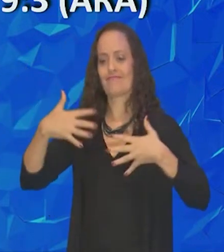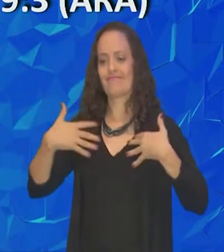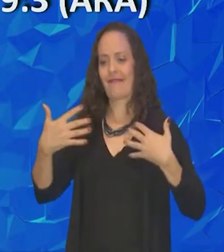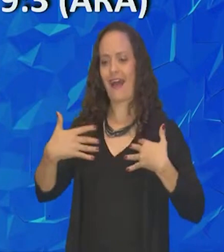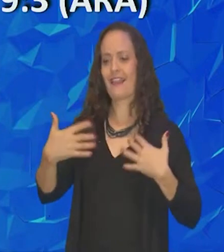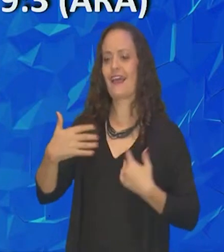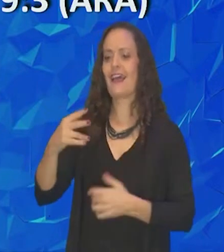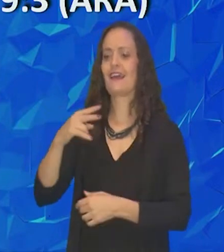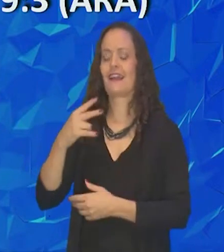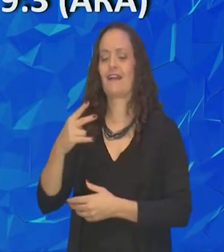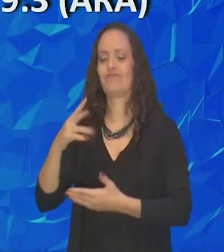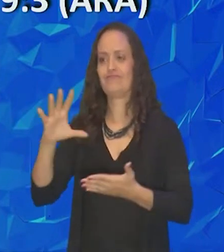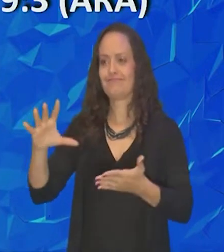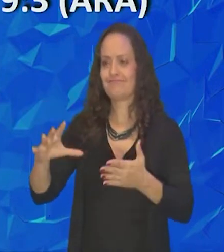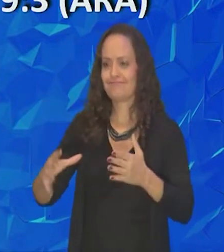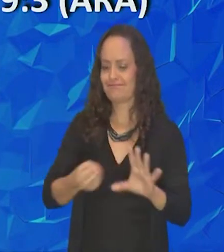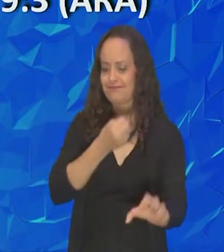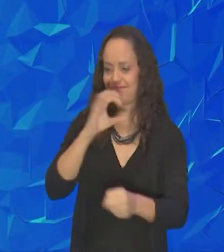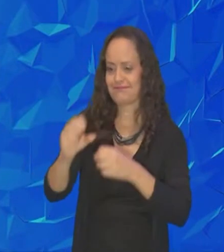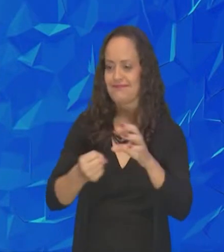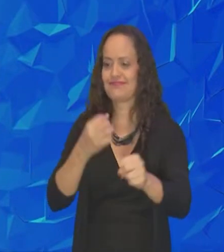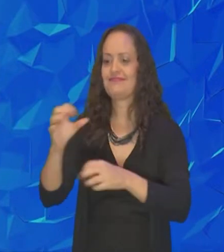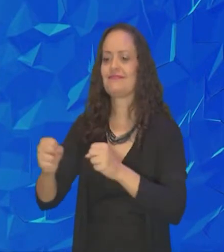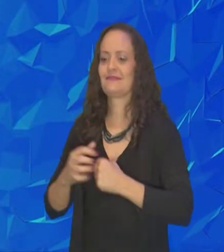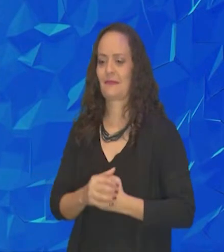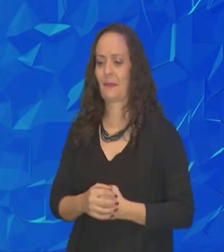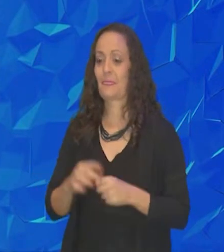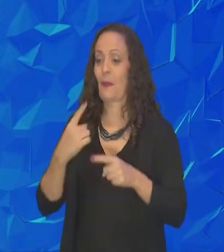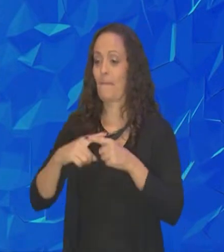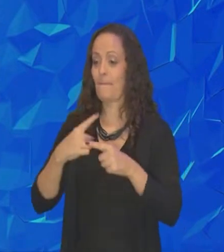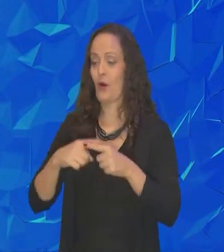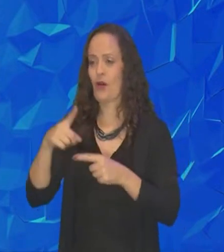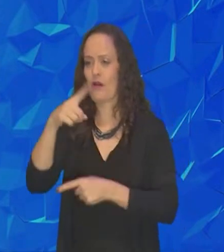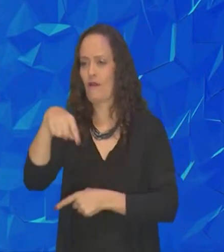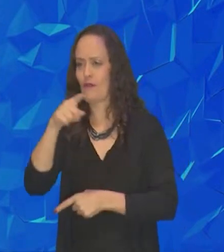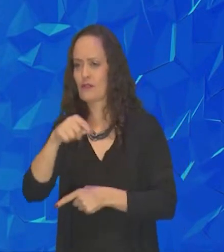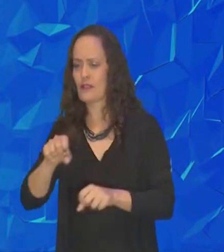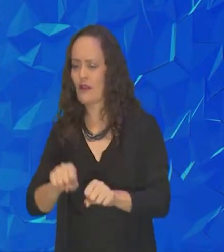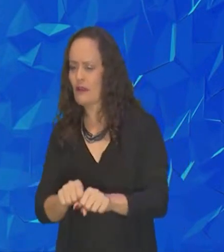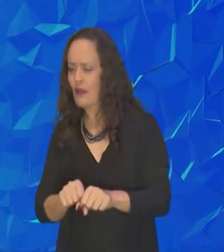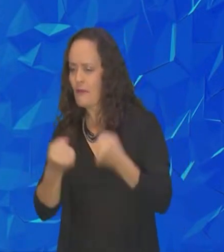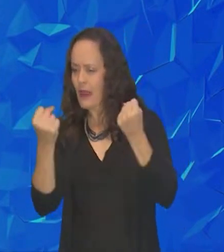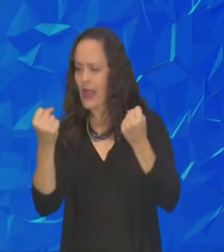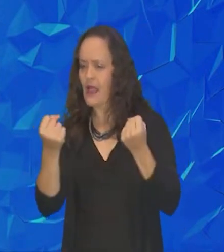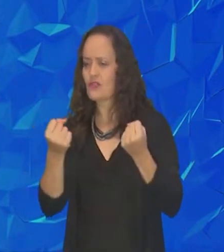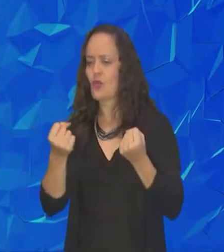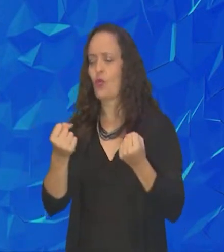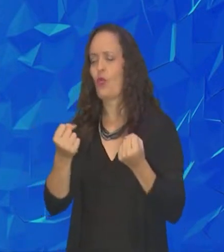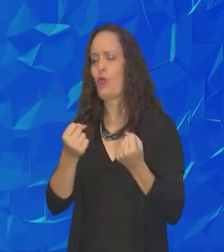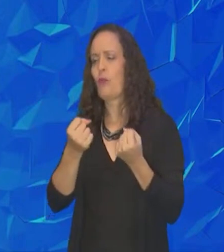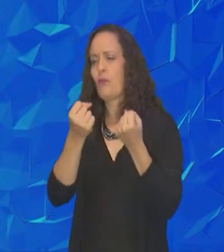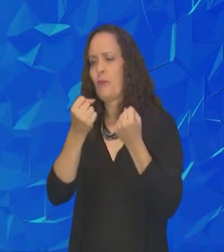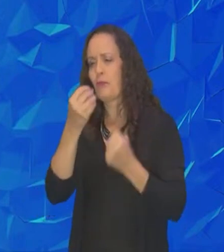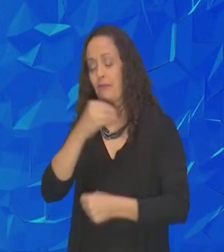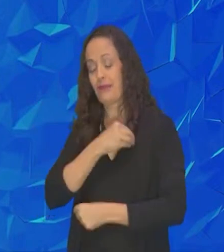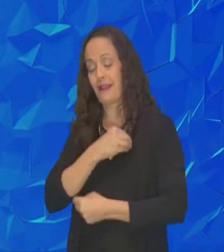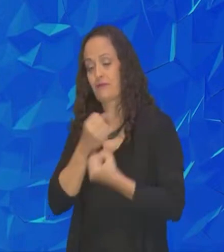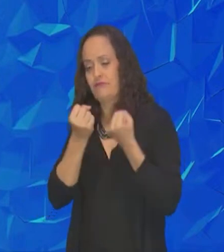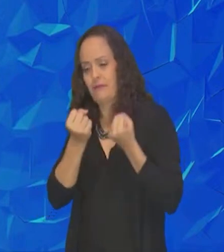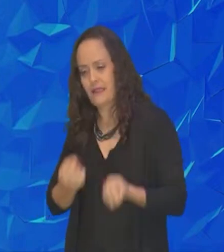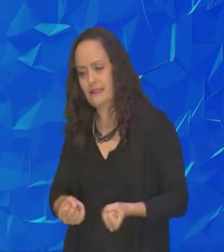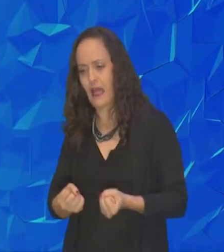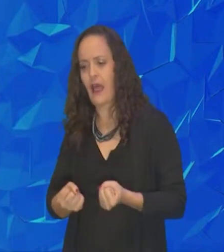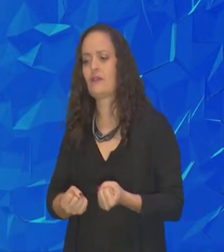exultam quando repartem os despojos, porque tu quebraste o jugo que pesava sobre eles, a vara que lhes feria